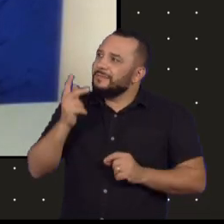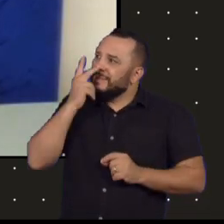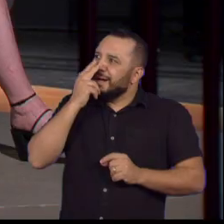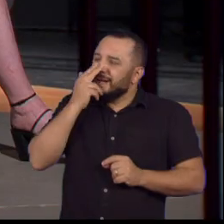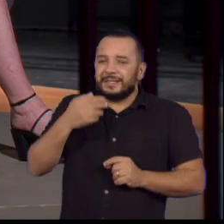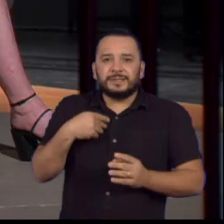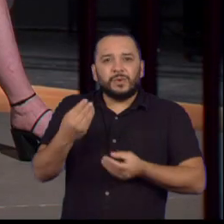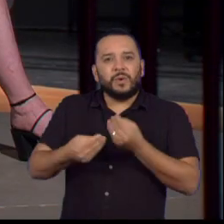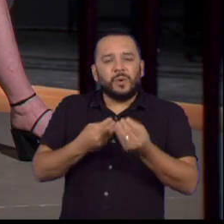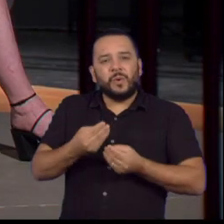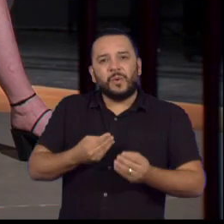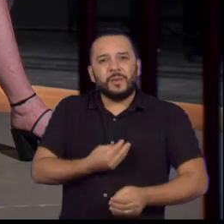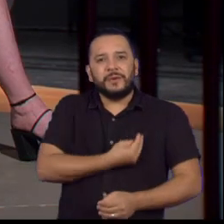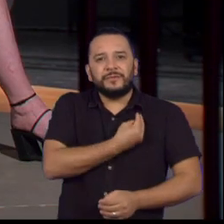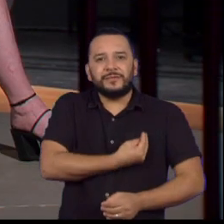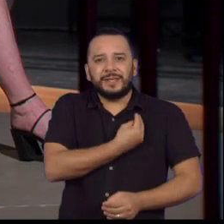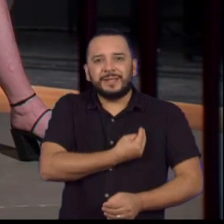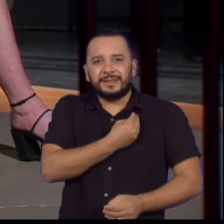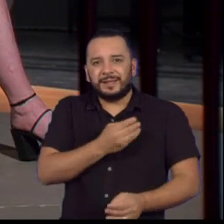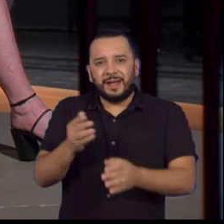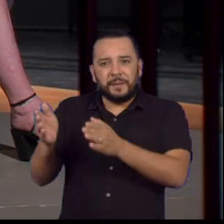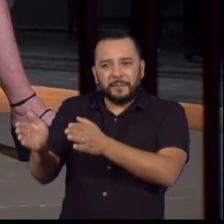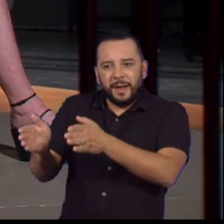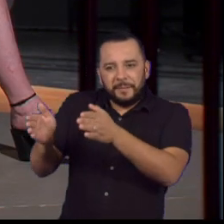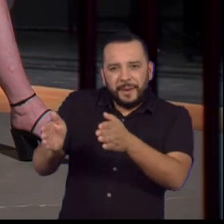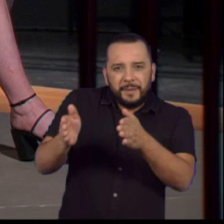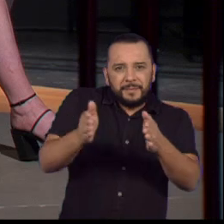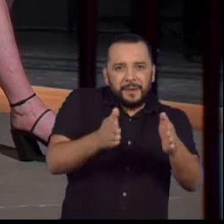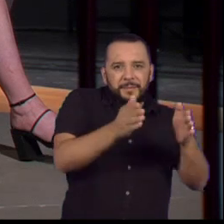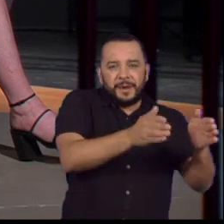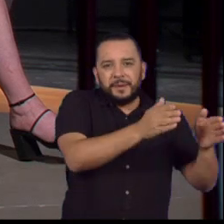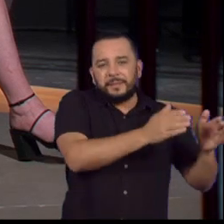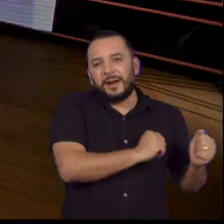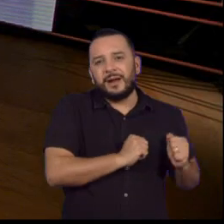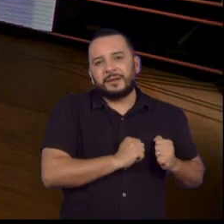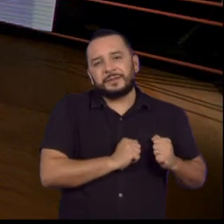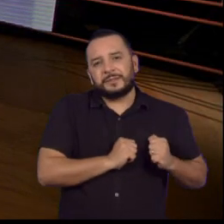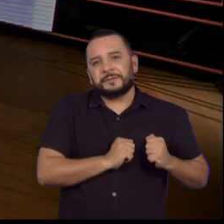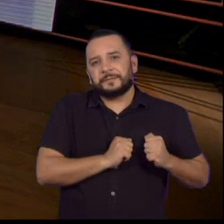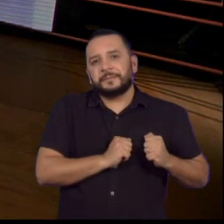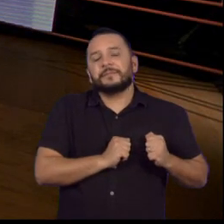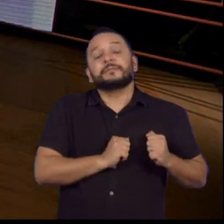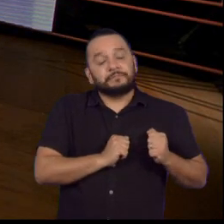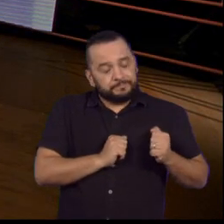Né? Acontece ali, agora, o teatro